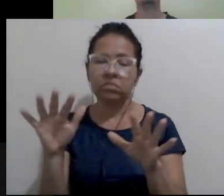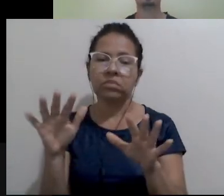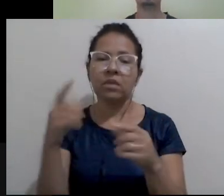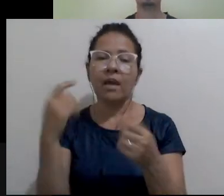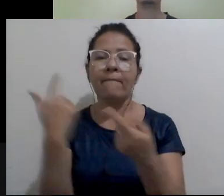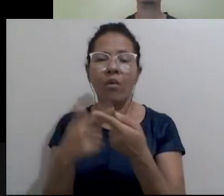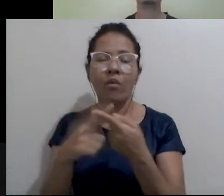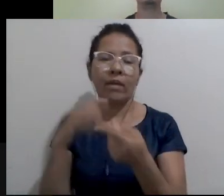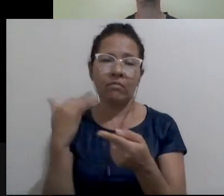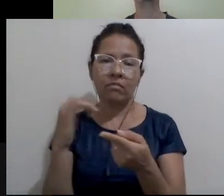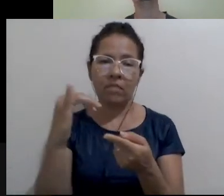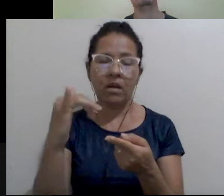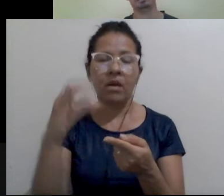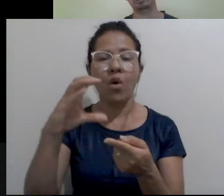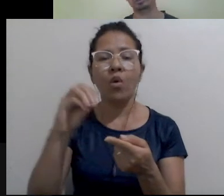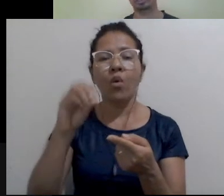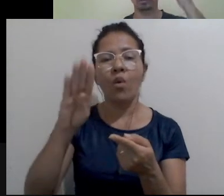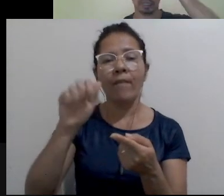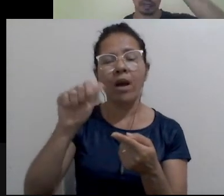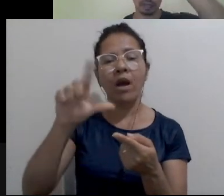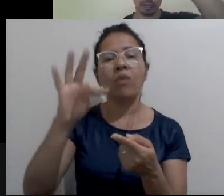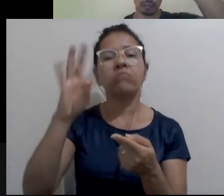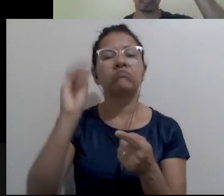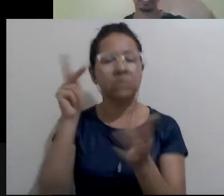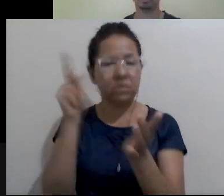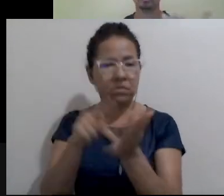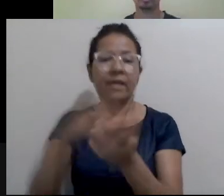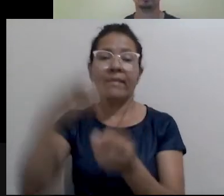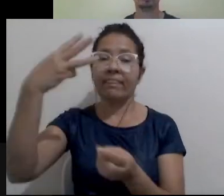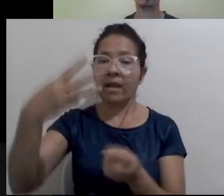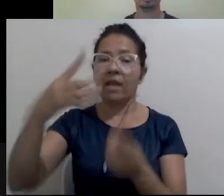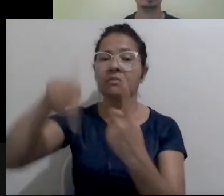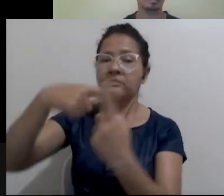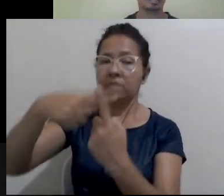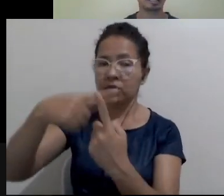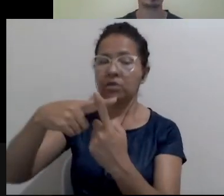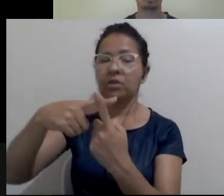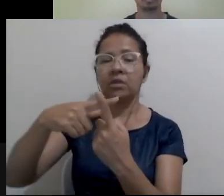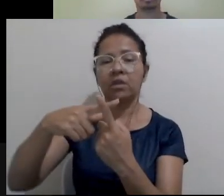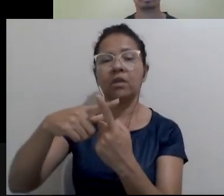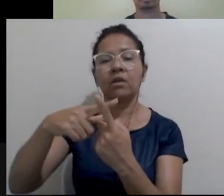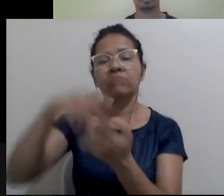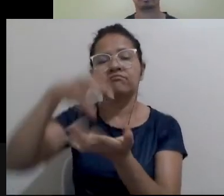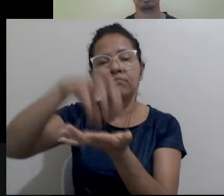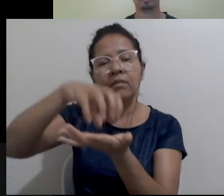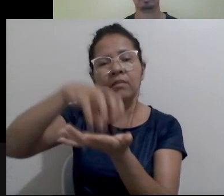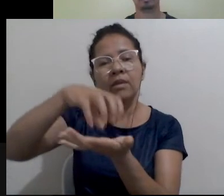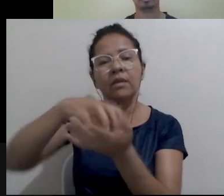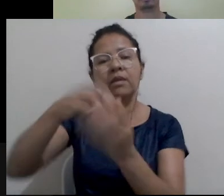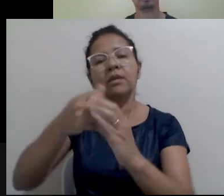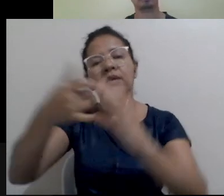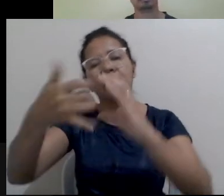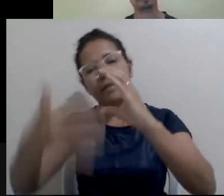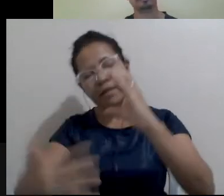então é porque a carga do cobalto é 3 positivas, tá? Lembrando que a gente aprendeu a determinar a carga da espécie central, tá? A partir